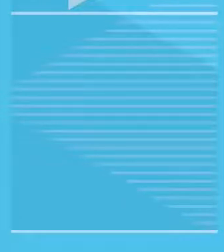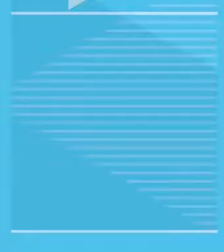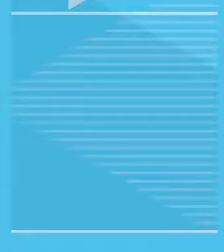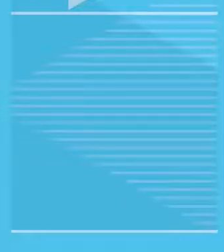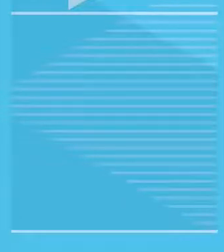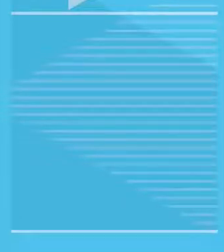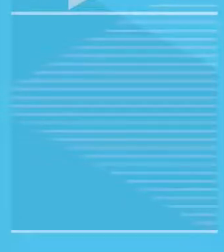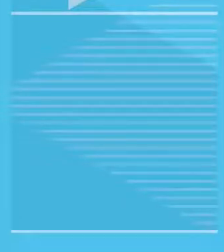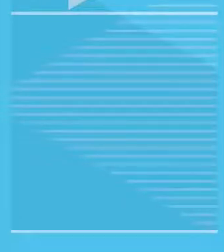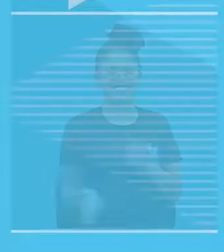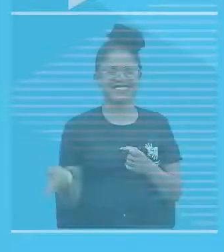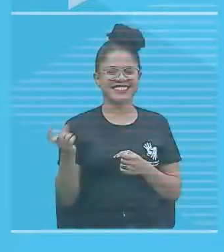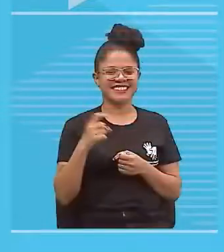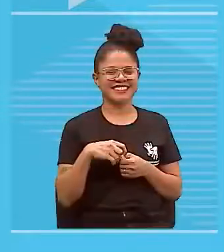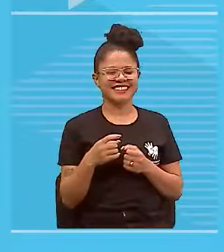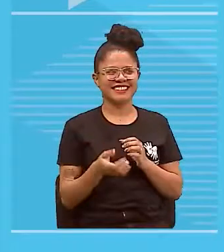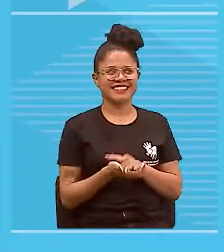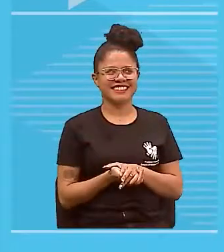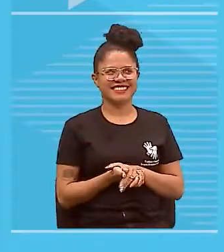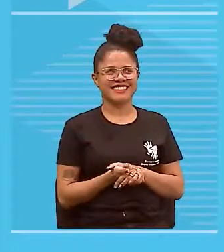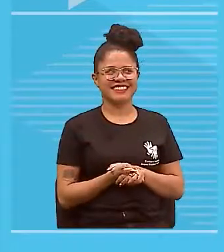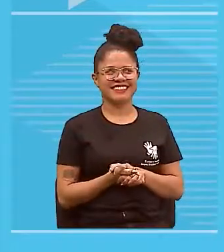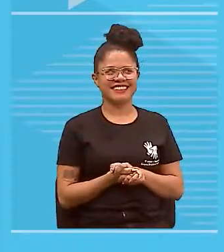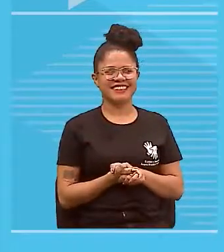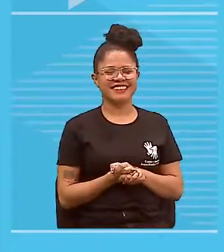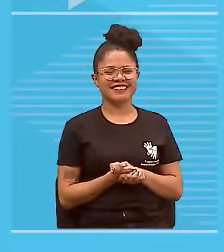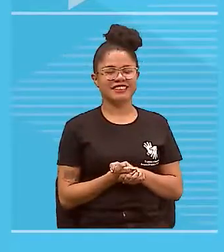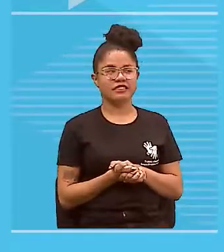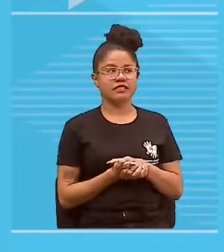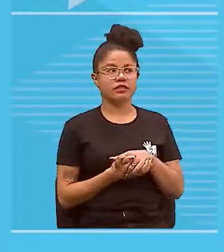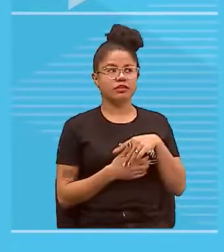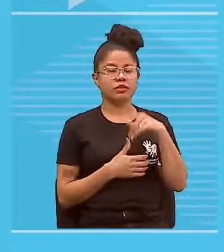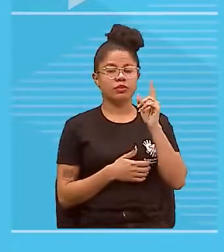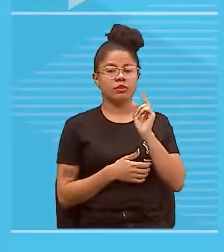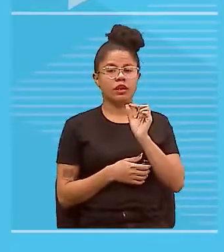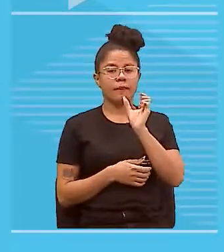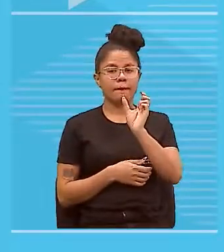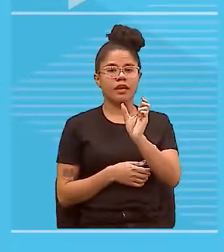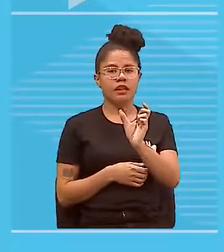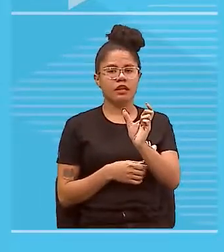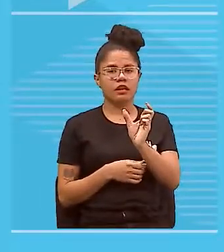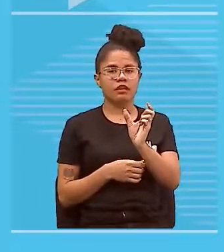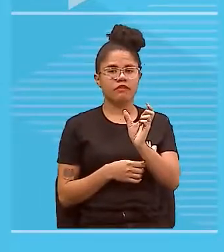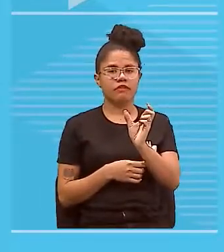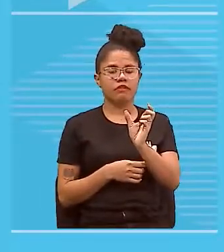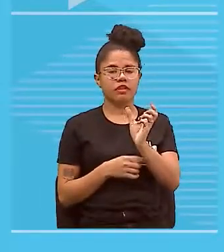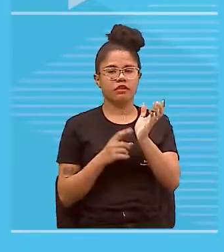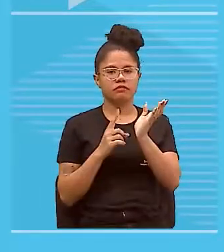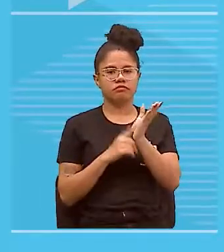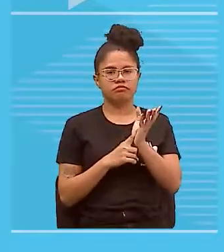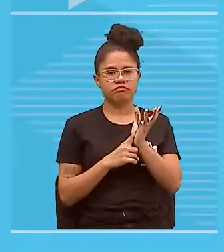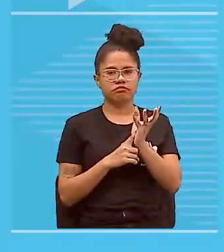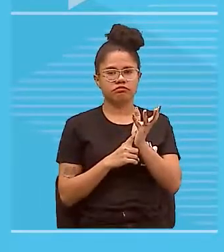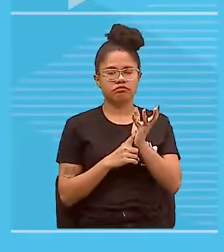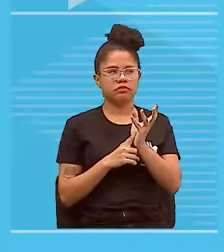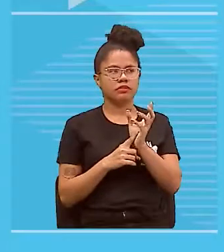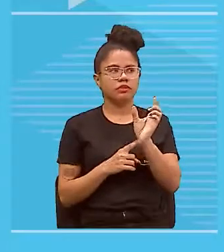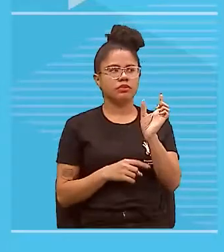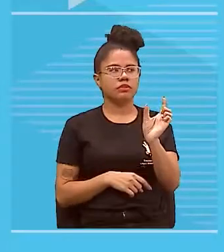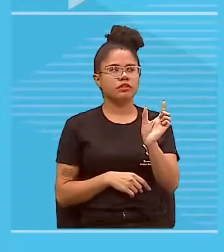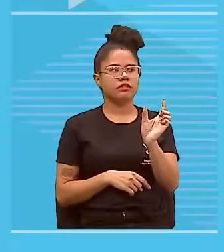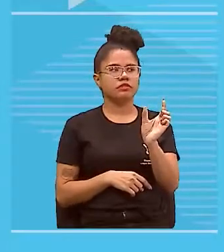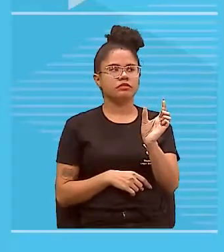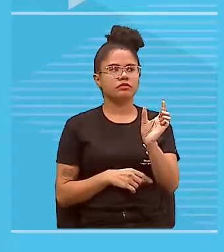e né então monossílabo tônico terminado em ir nem acento tem